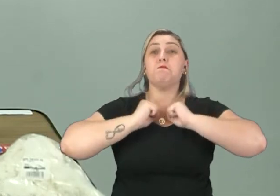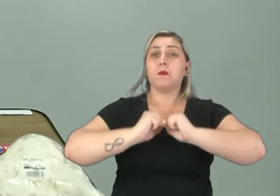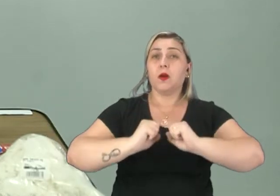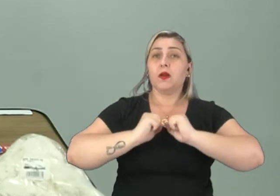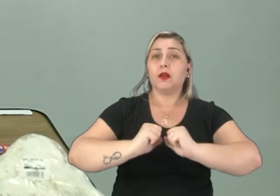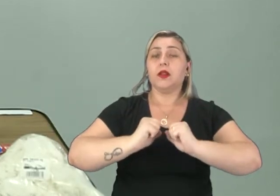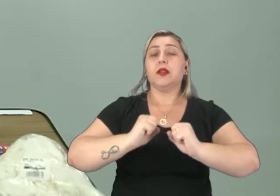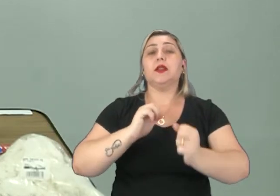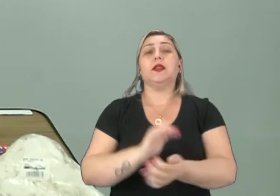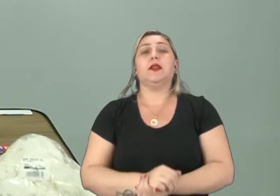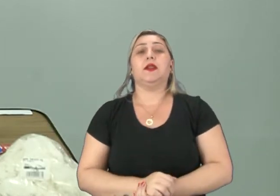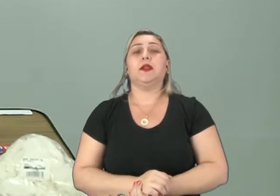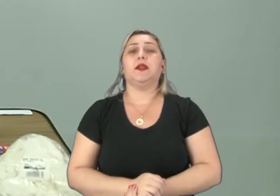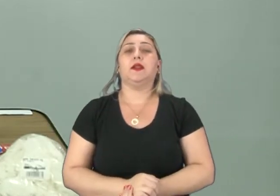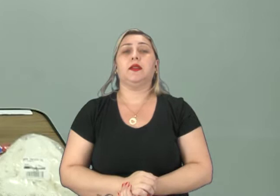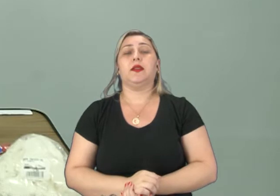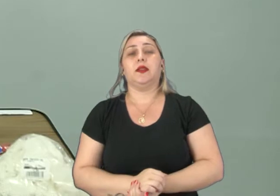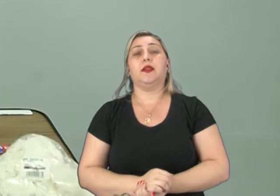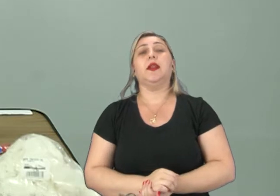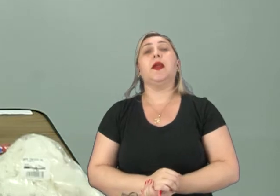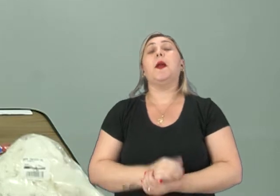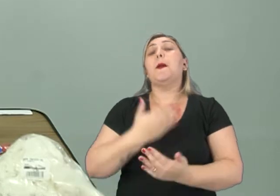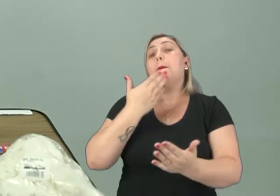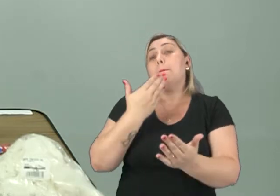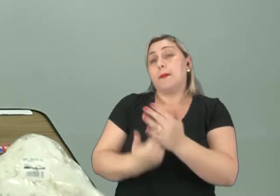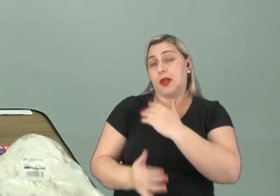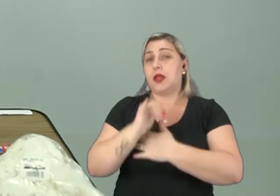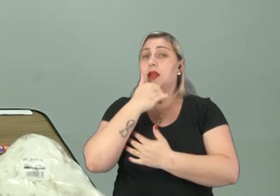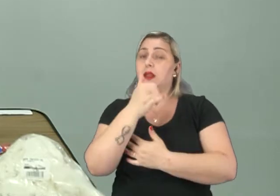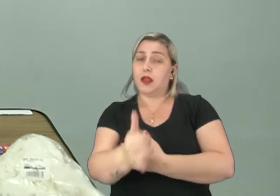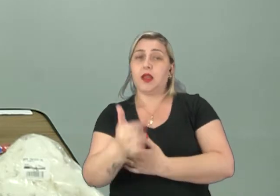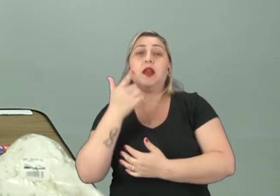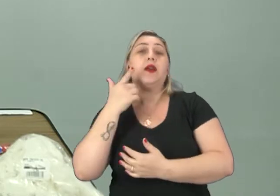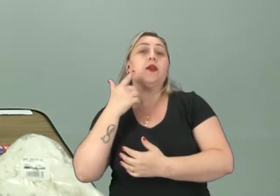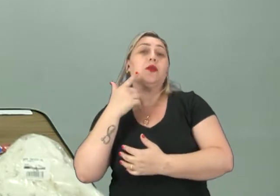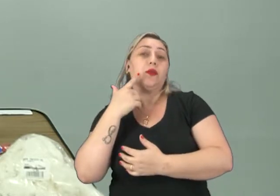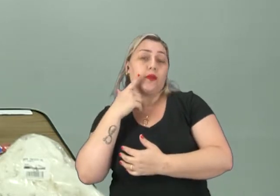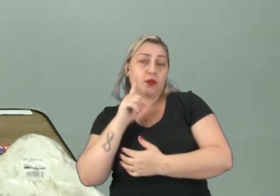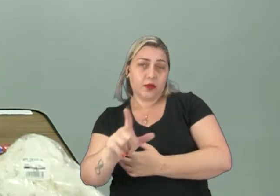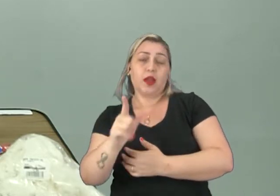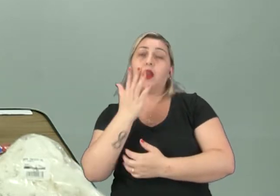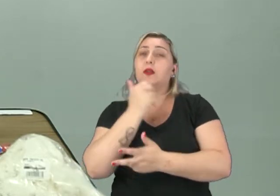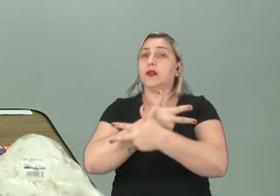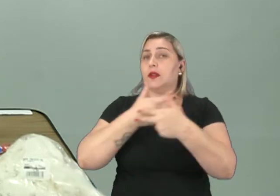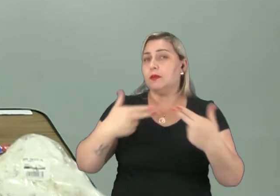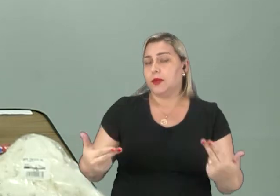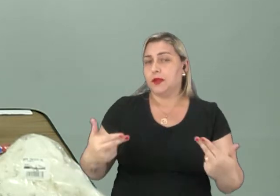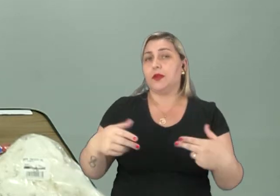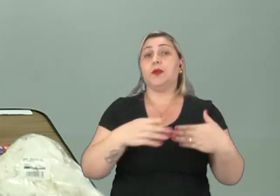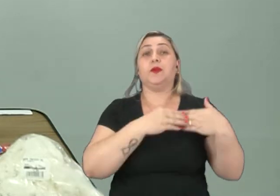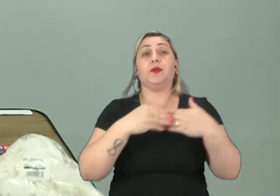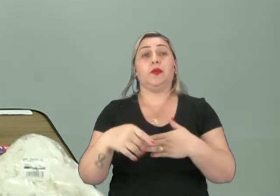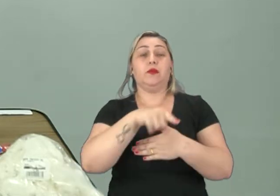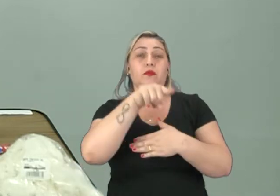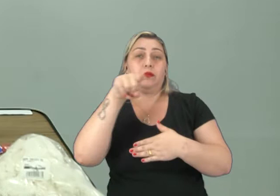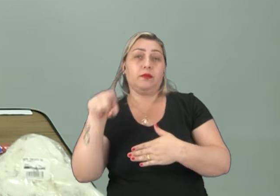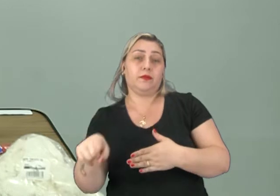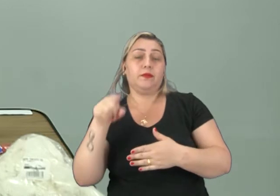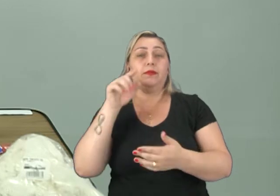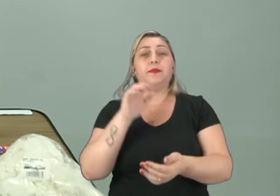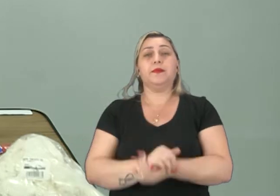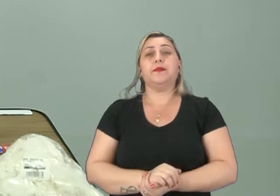poder gastar essa energia a mais que a gente acaba consumindo nos alimentos. Eu trouxe aqui para